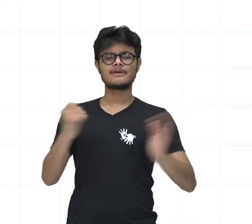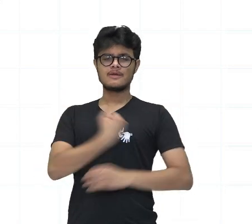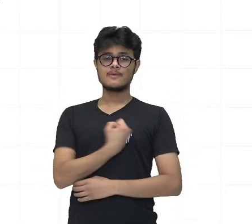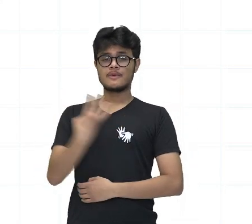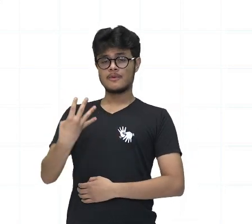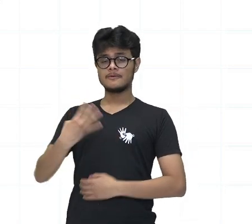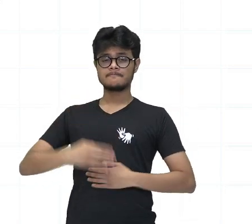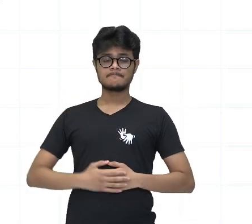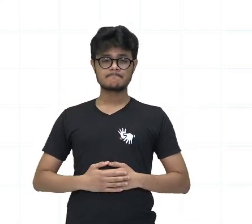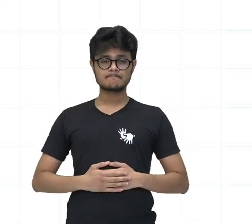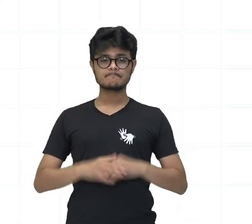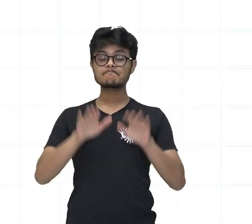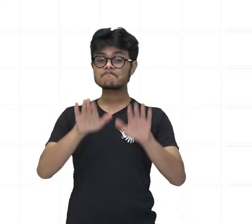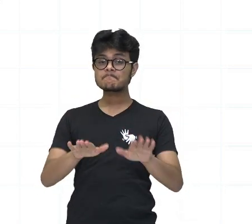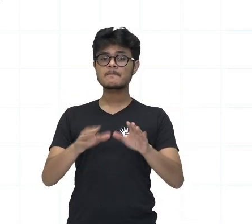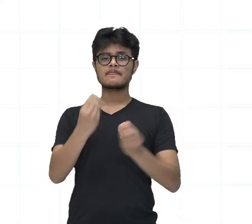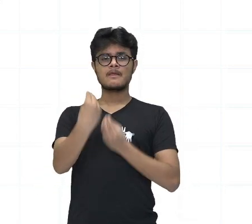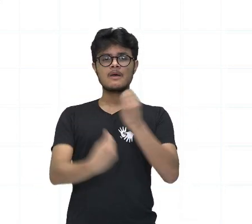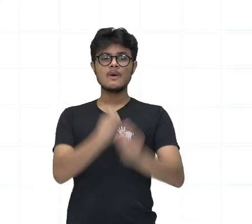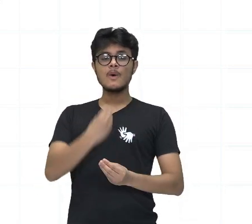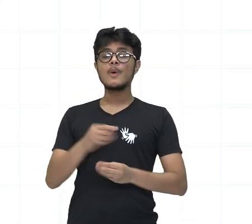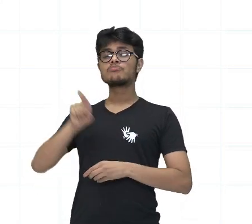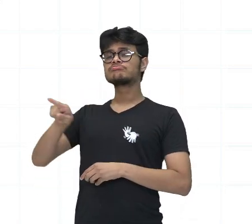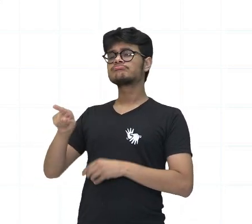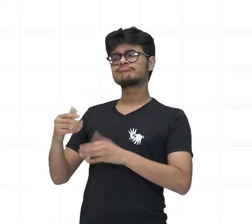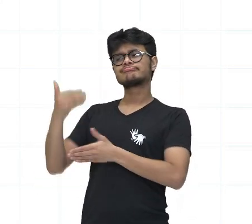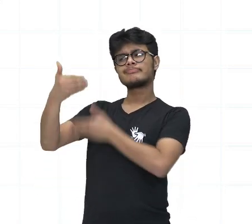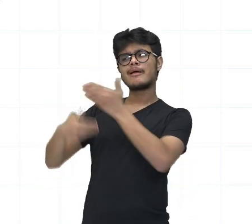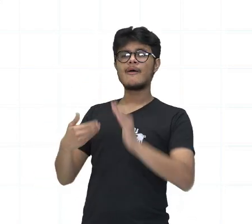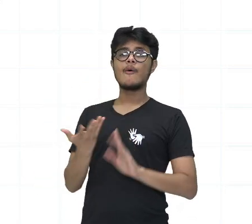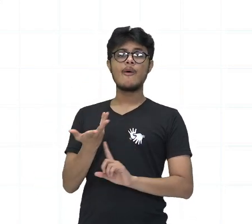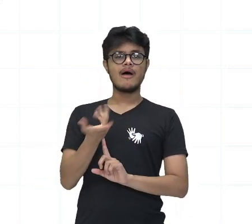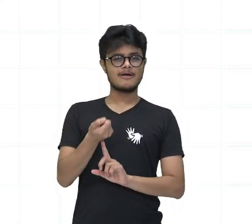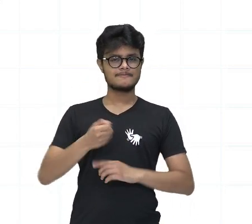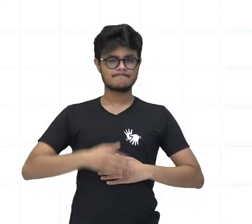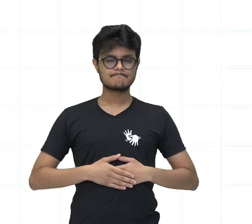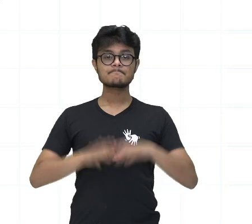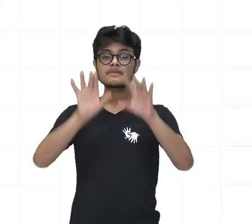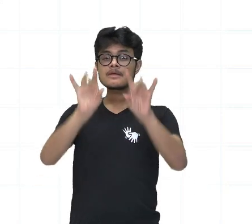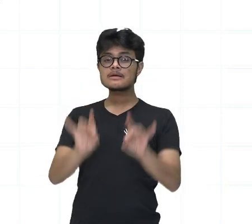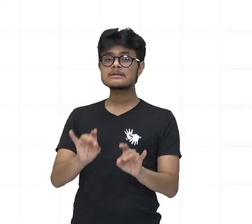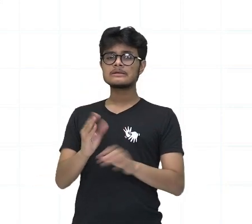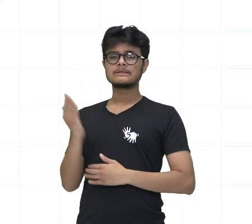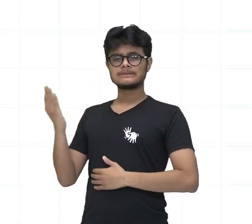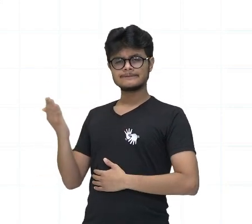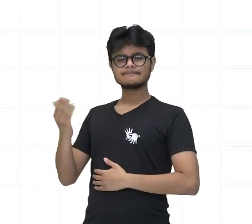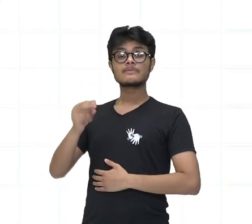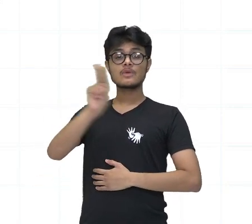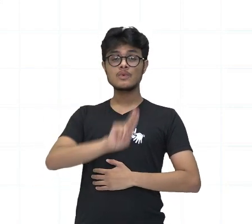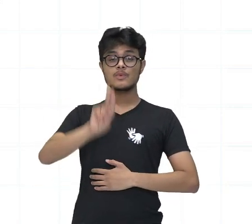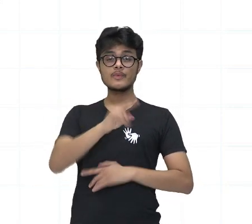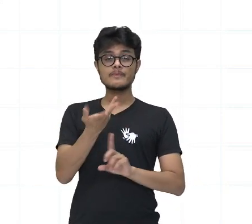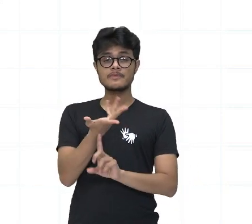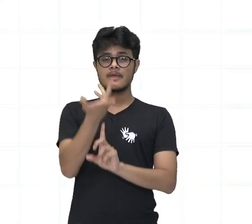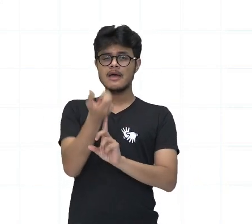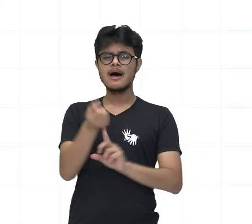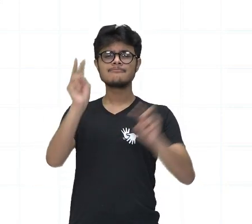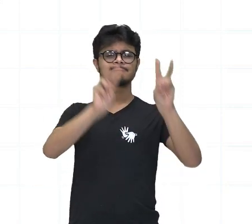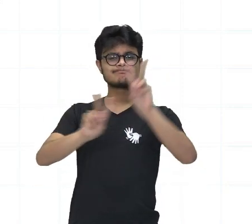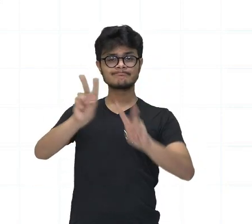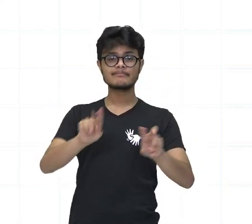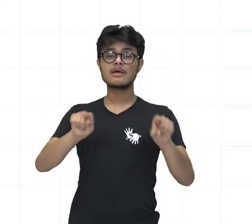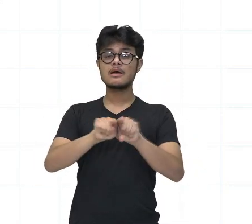objeto de conhecimento, processos de criação, detalhamento, projeto de artes visuais envolvendo